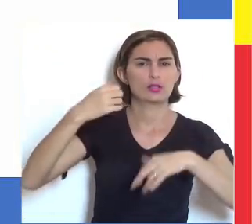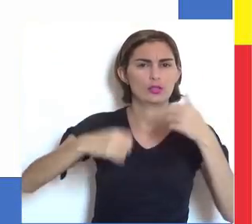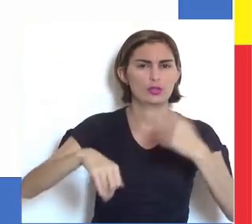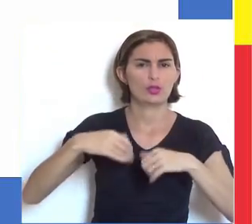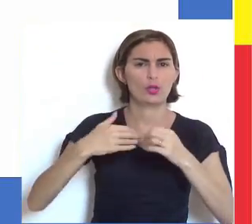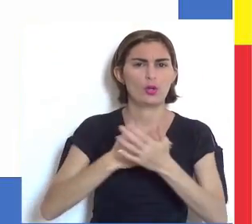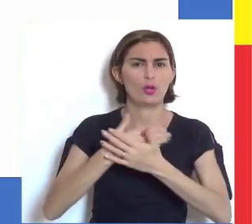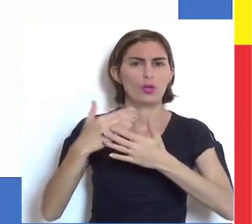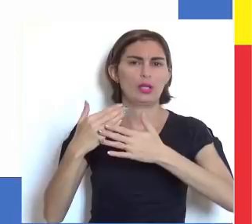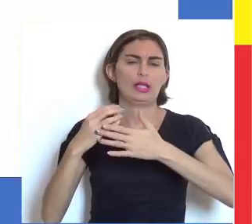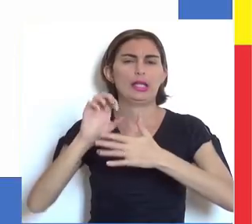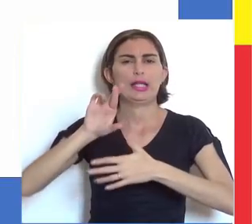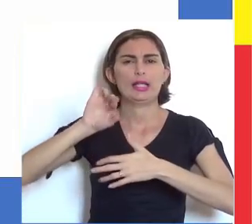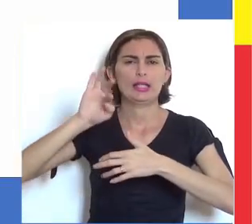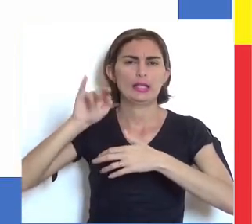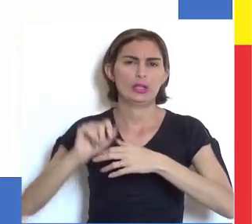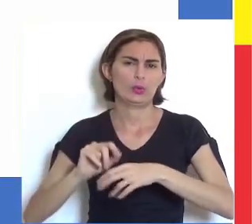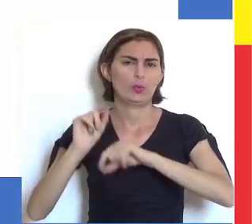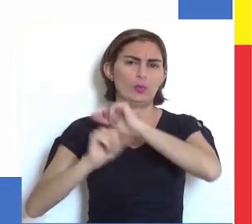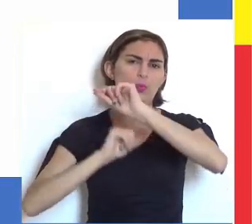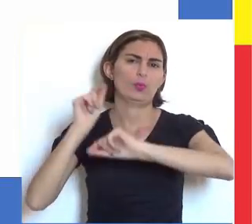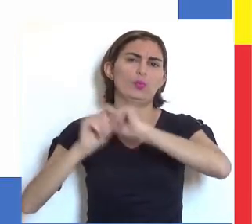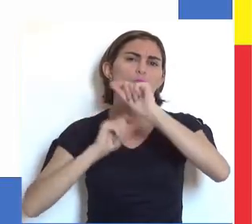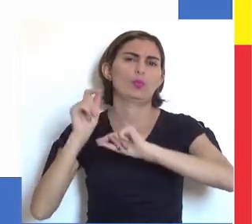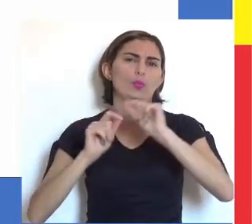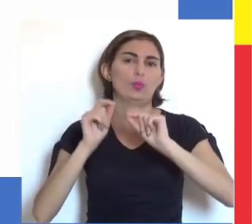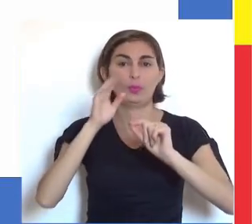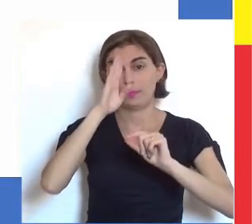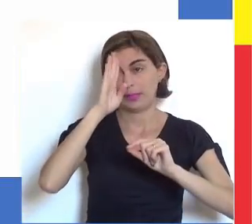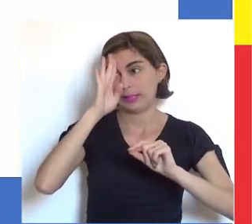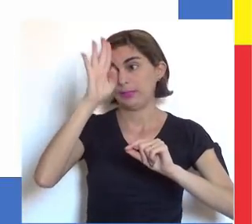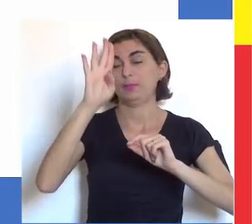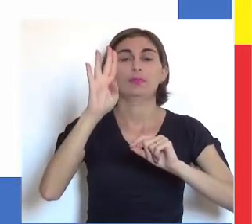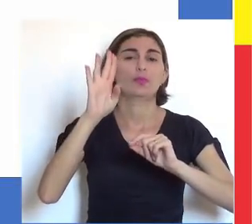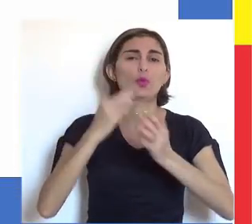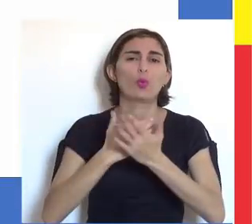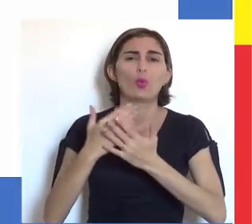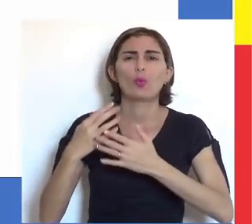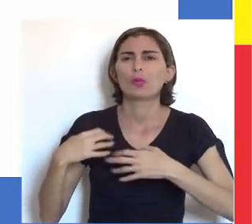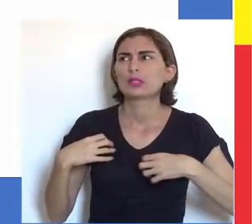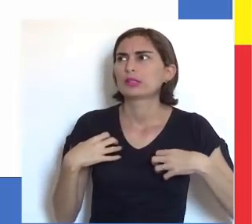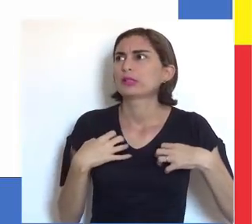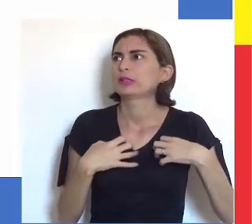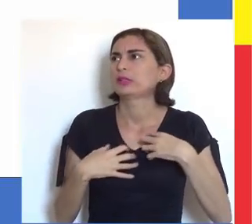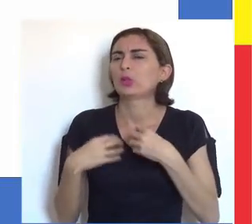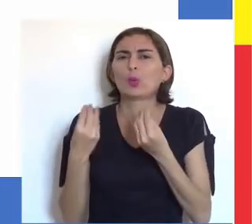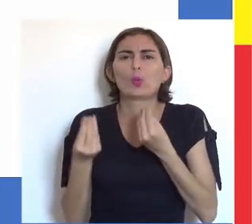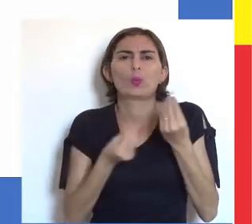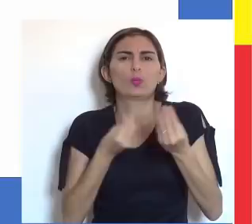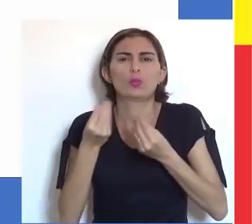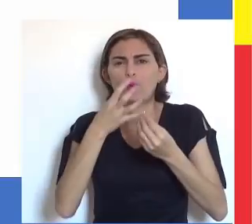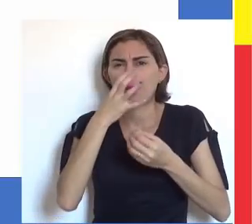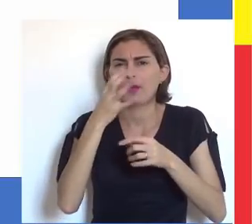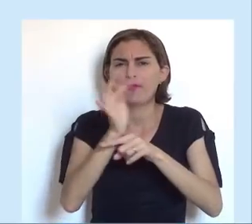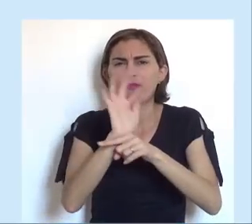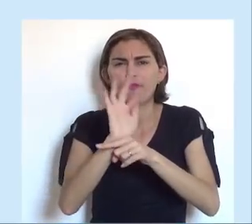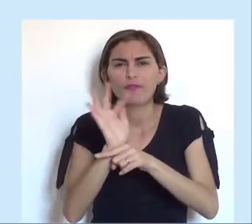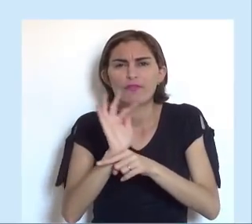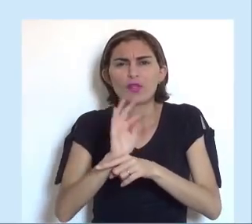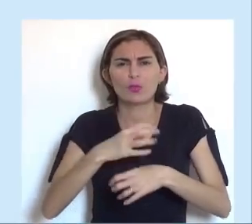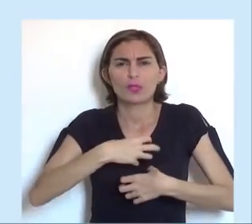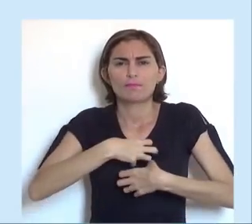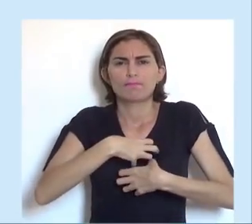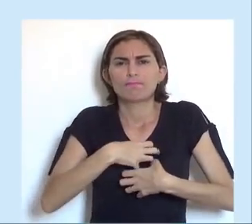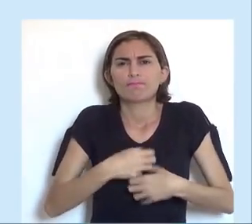a ação alcança seu momento crítico, ou seja, aquele momento em que a gente começa a ficar nervoso. Sabe quando você vai assistir um filme e aí